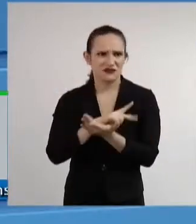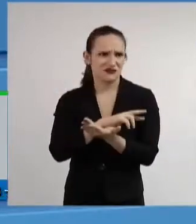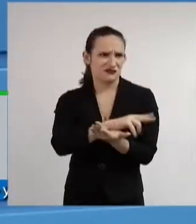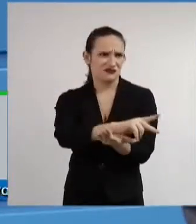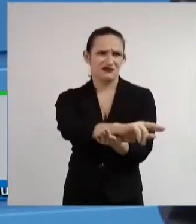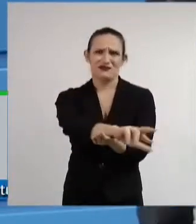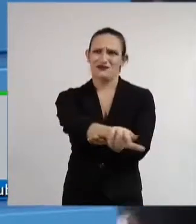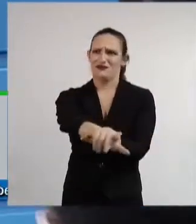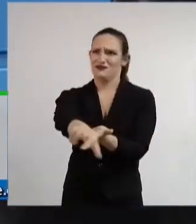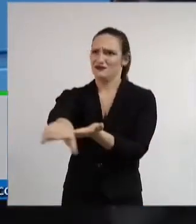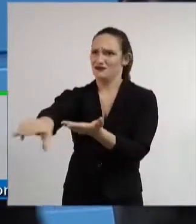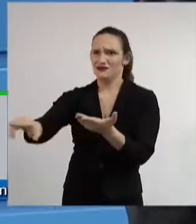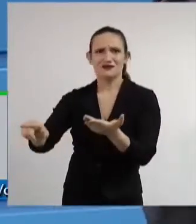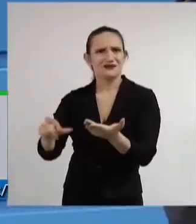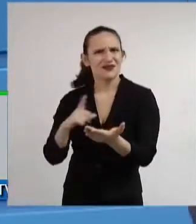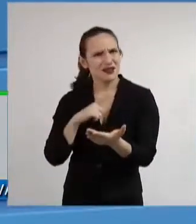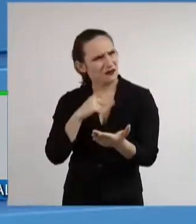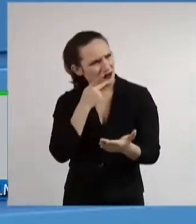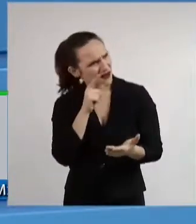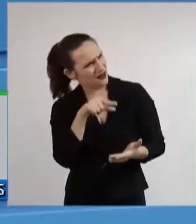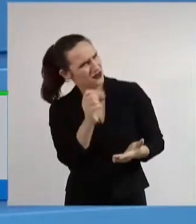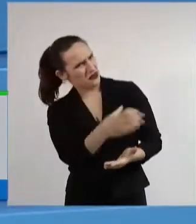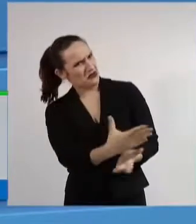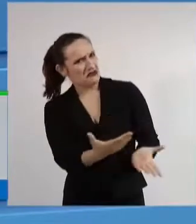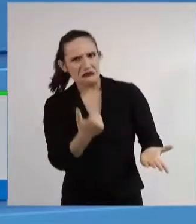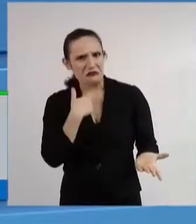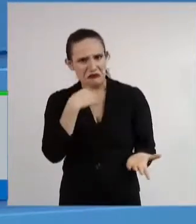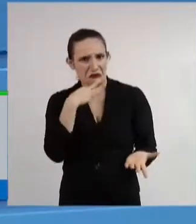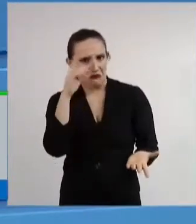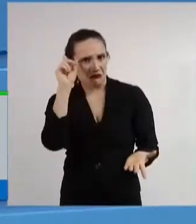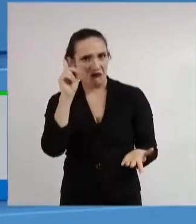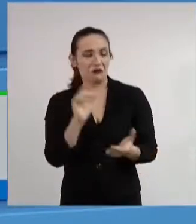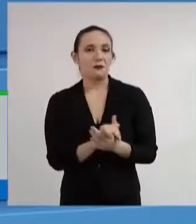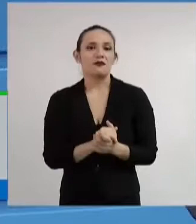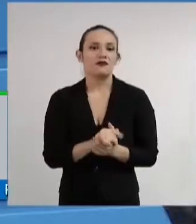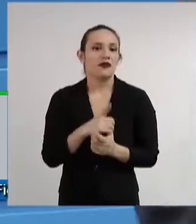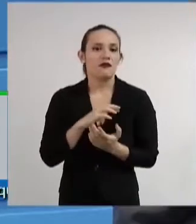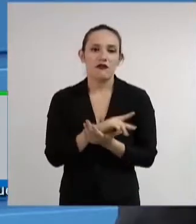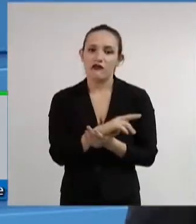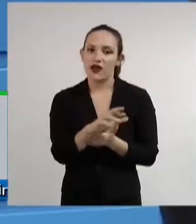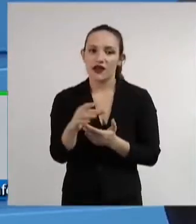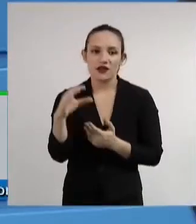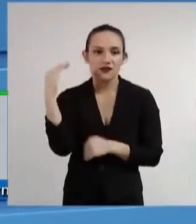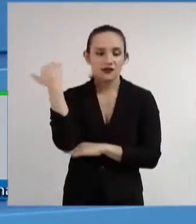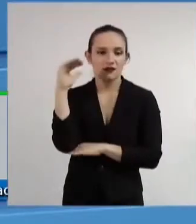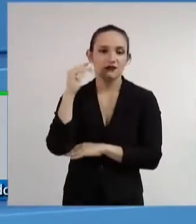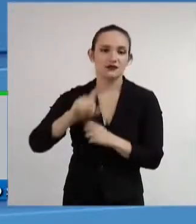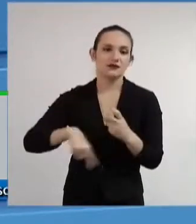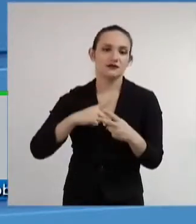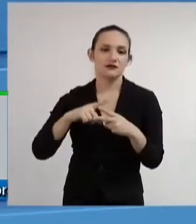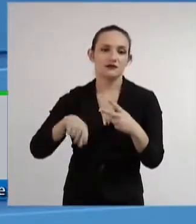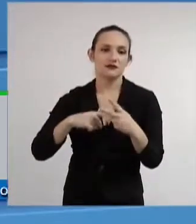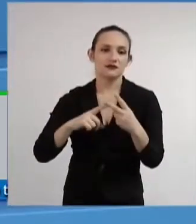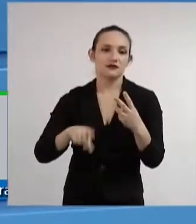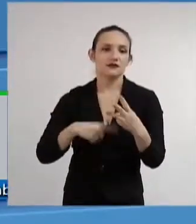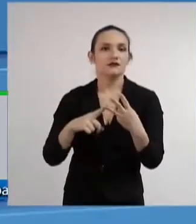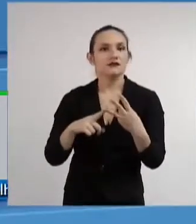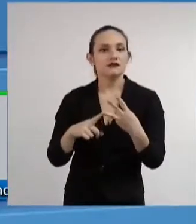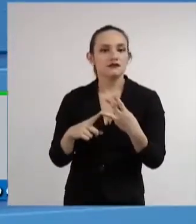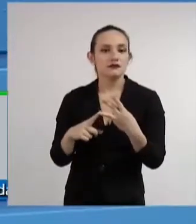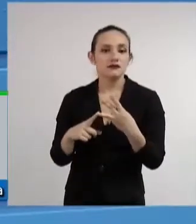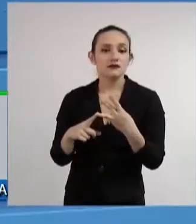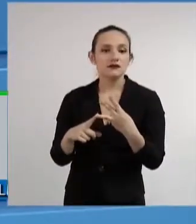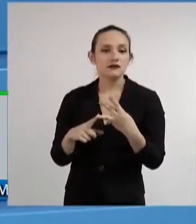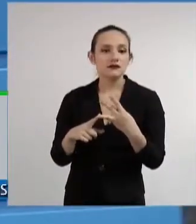nós, que tomamos algumas de vez em quando, sabemos, de tantas que tem. O número de